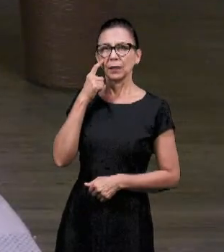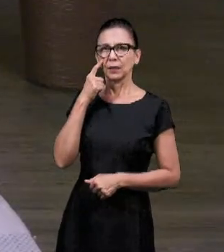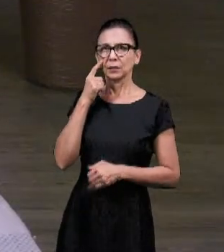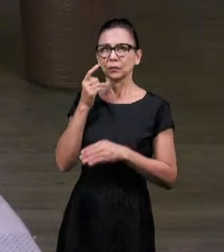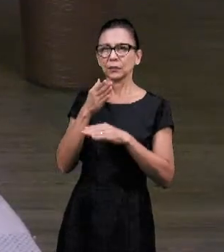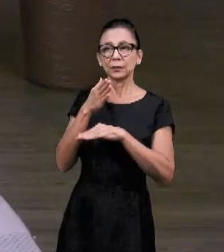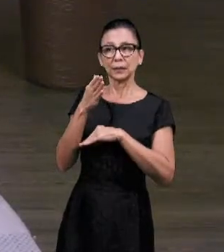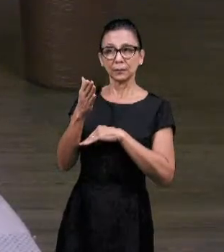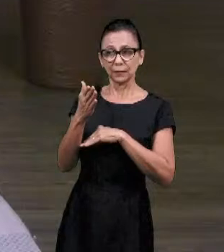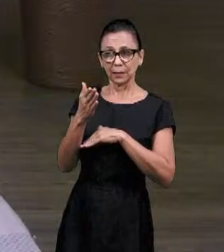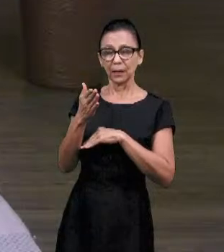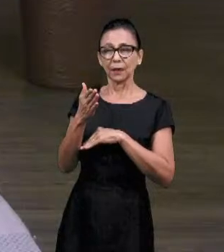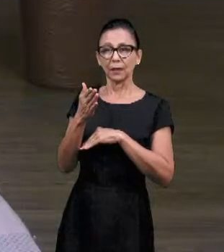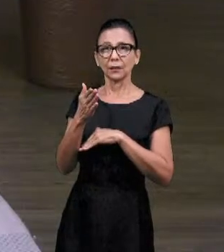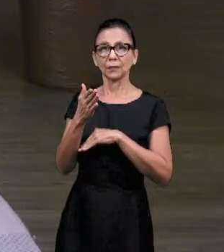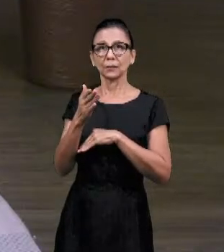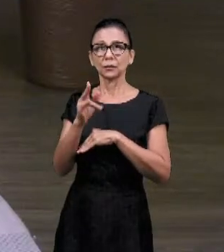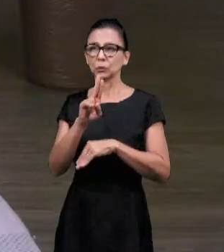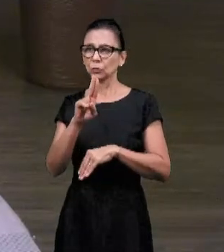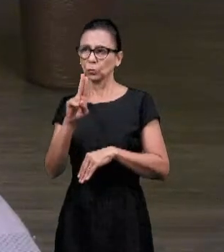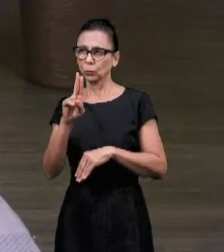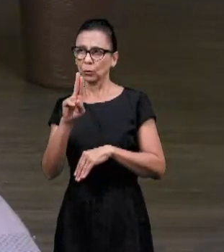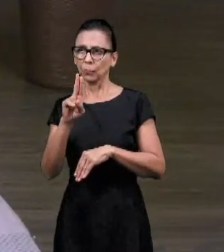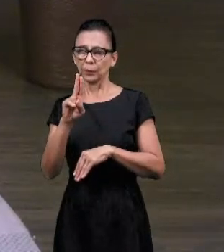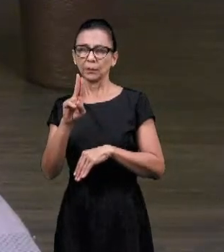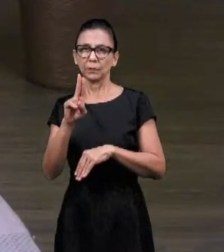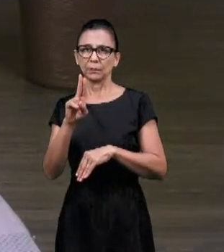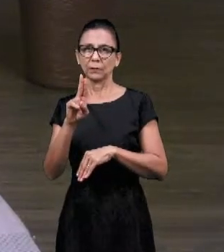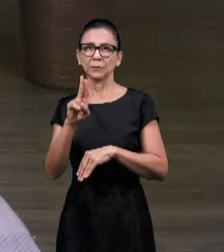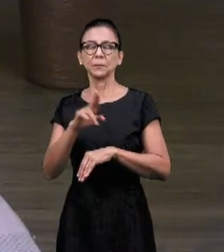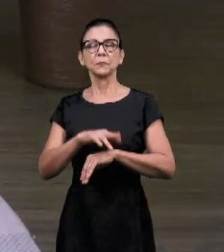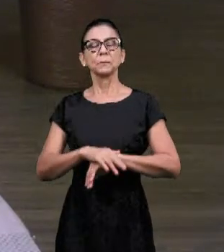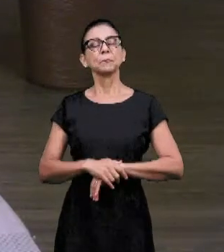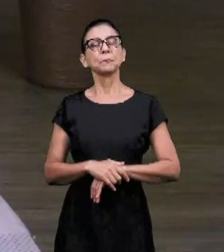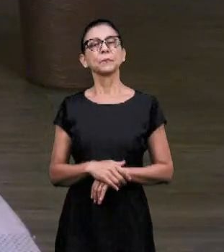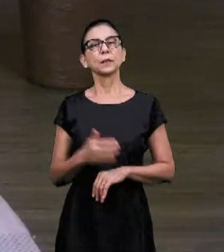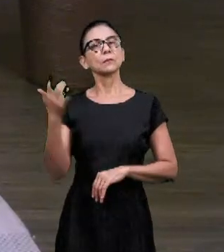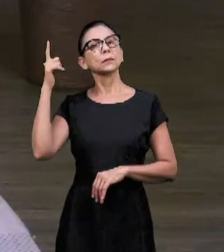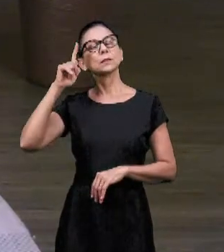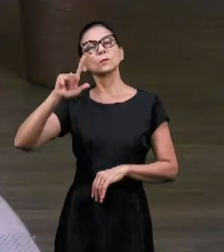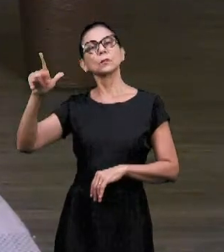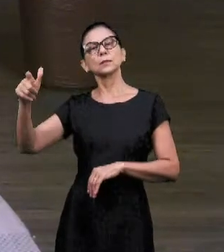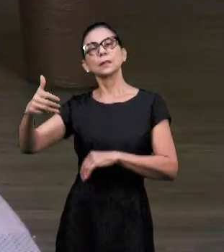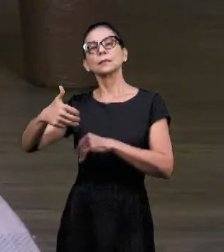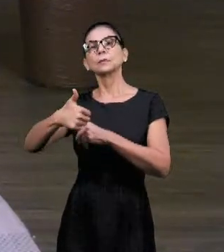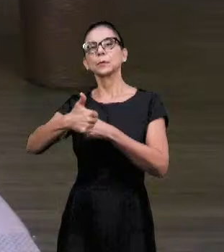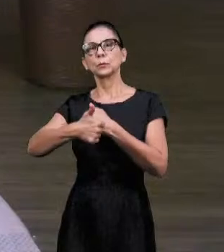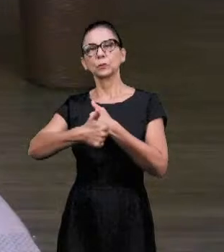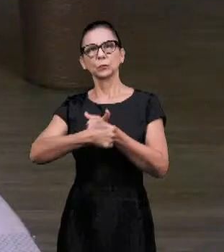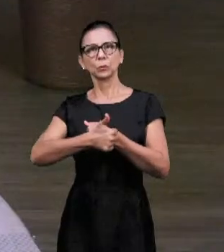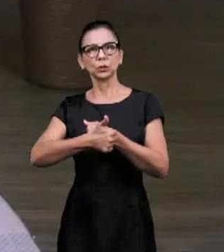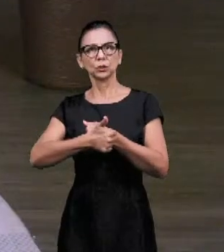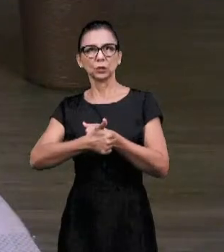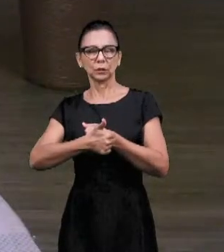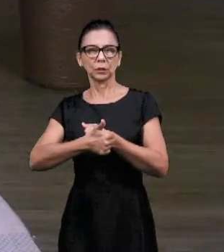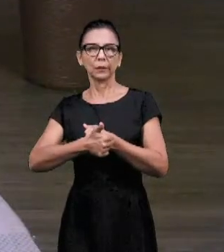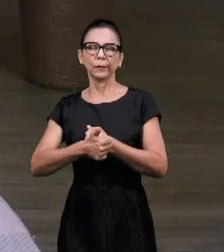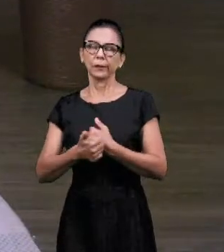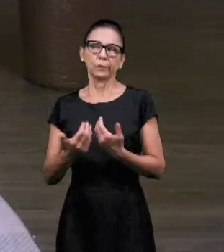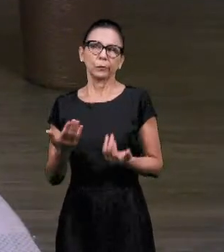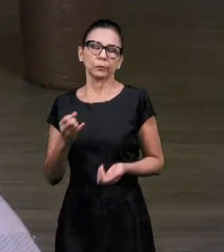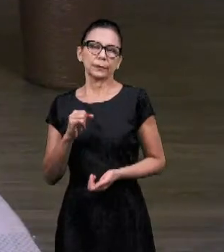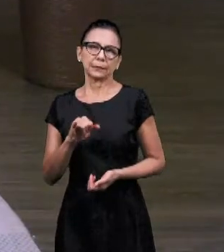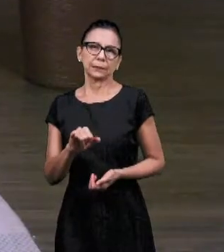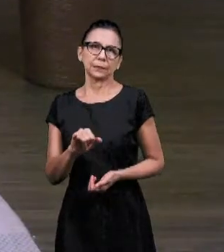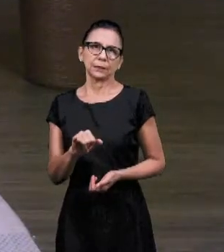você consegue se inscrever. Entrar na sua conta, você consegue curtir também. Ou então, se você